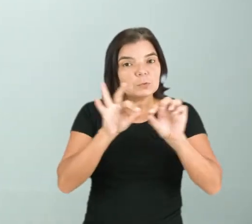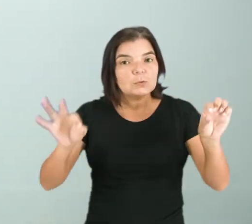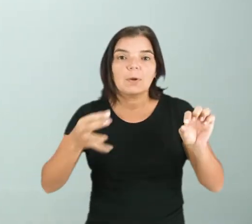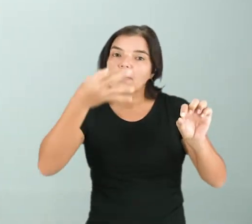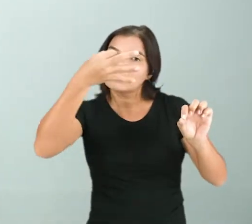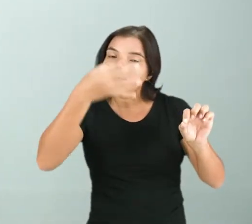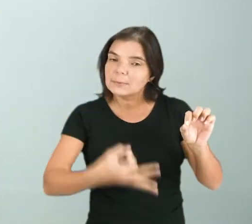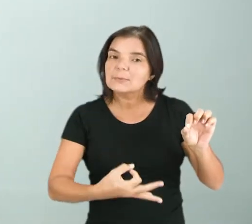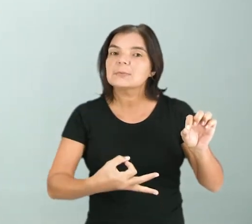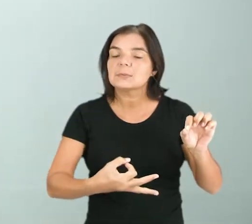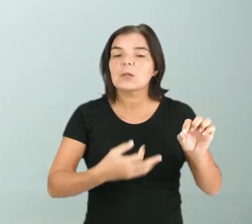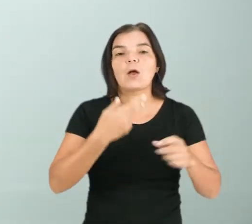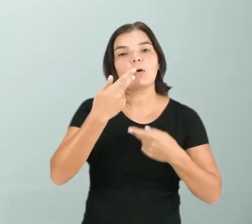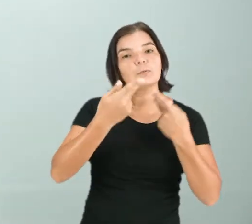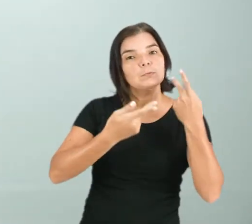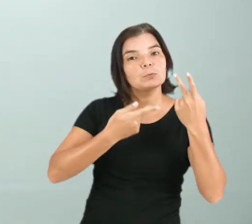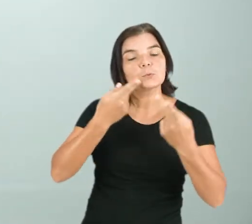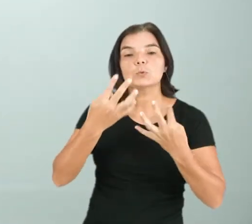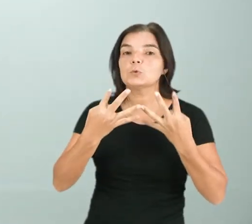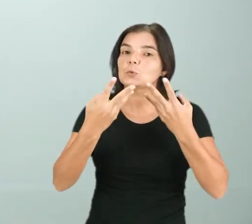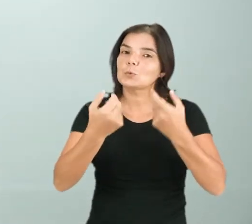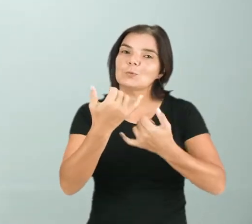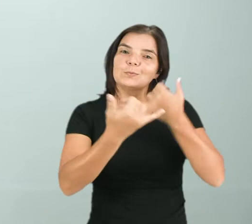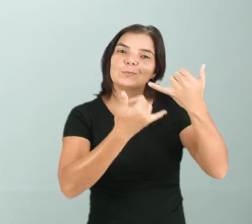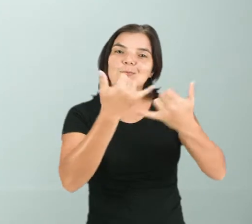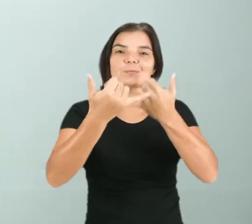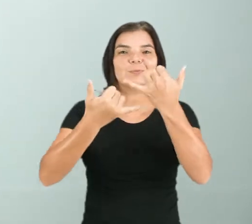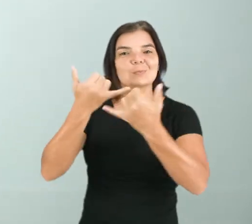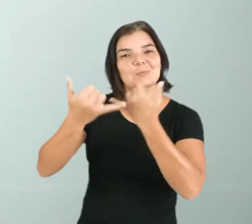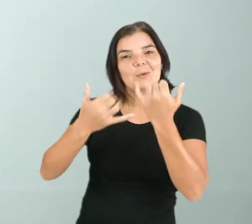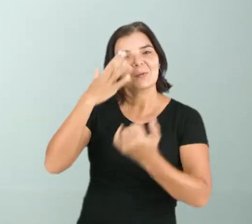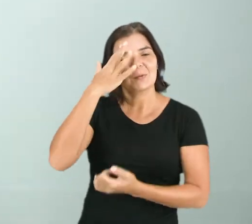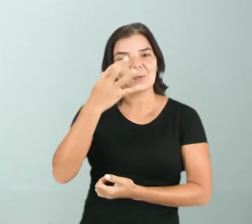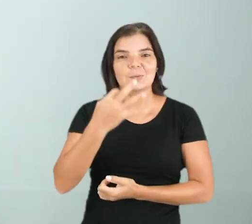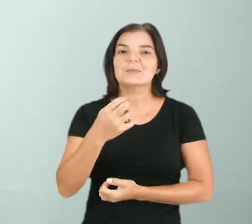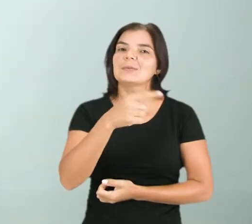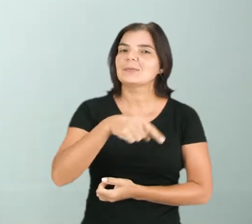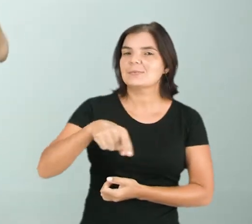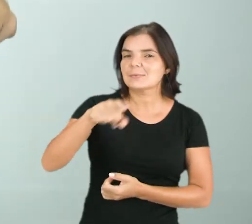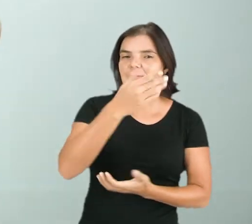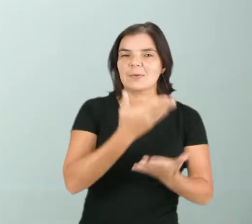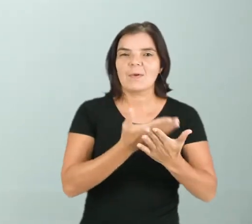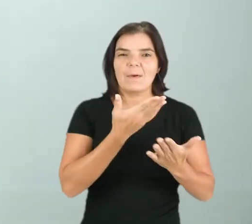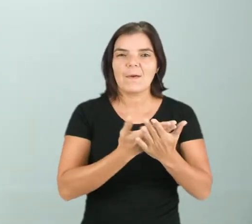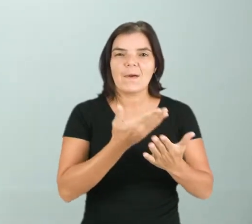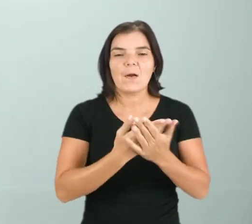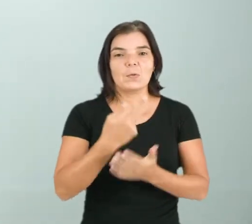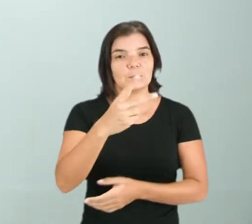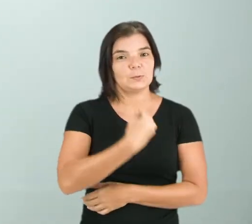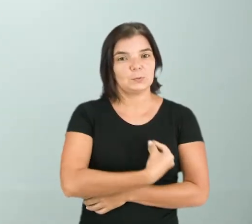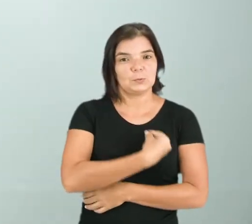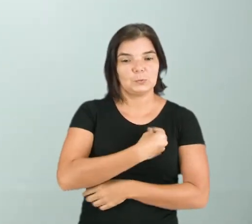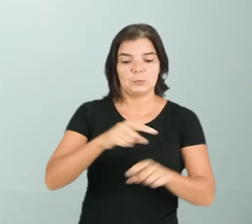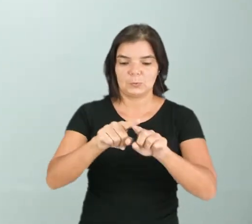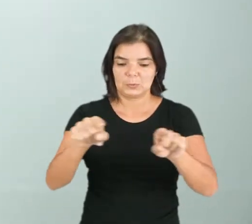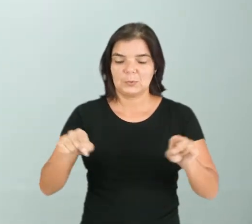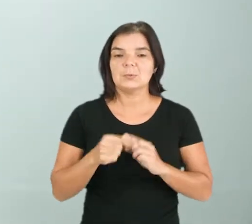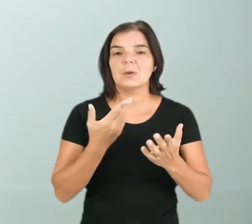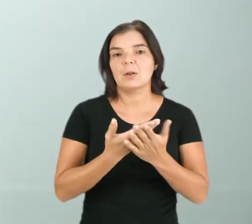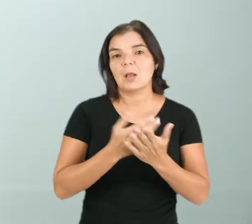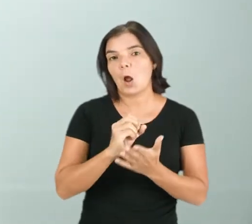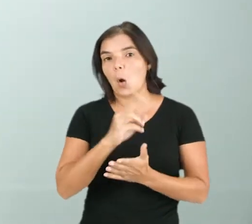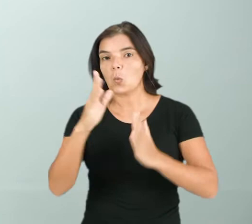medida exata. Ela ficou falando e todos brincaram. Com certeza você em alguma aula, algum dia da sua vida, na sala de aula, em